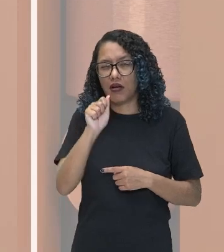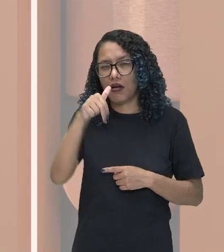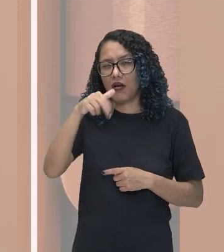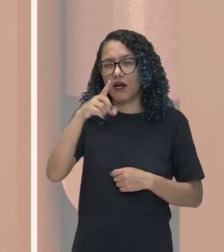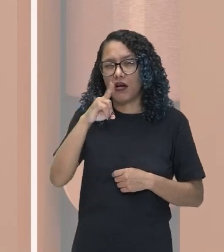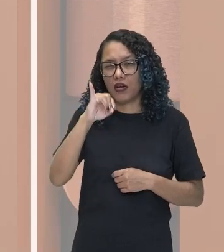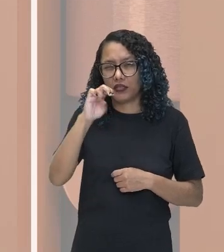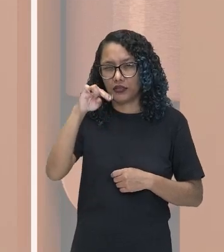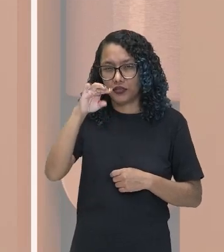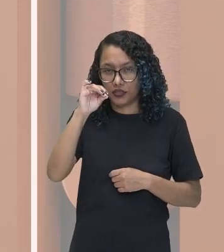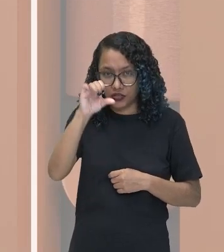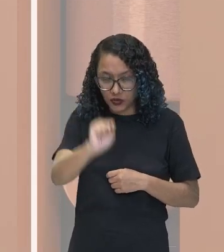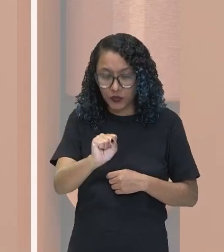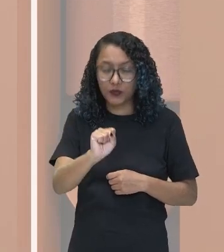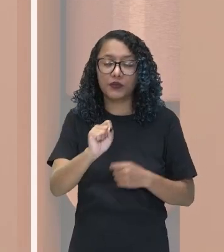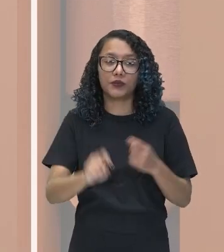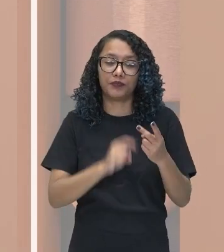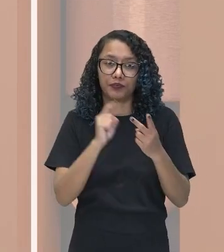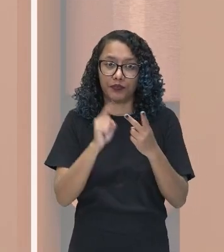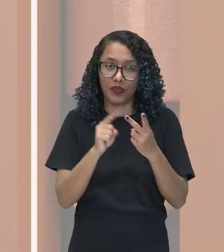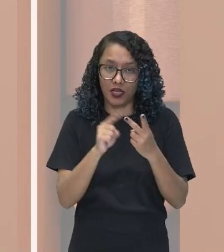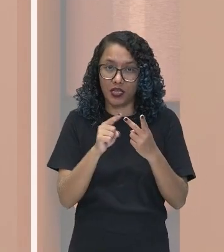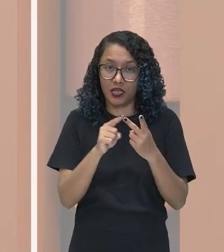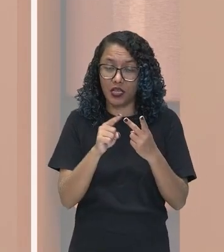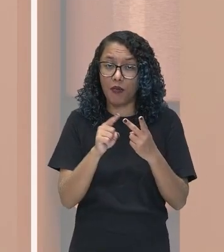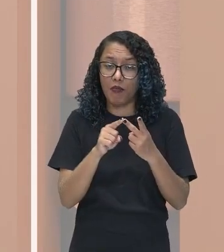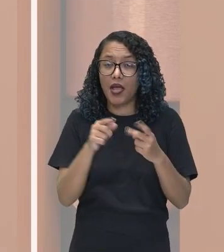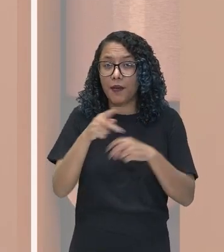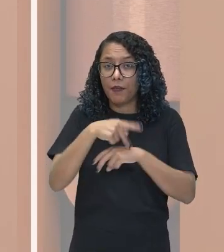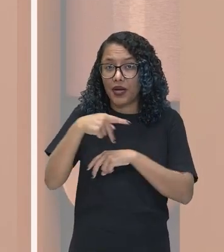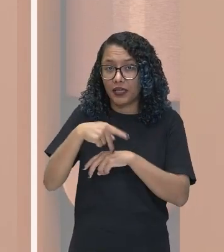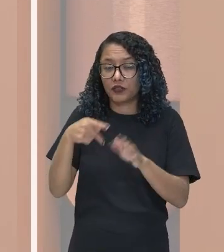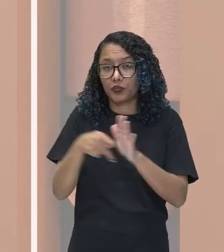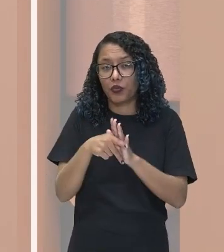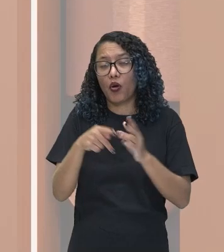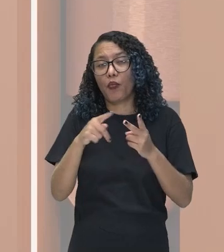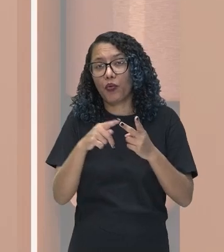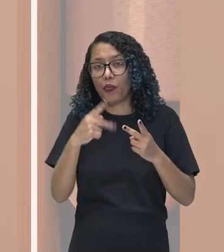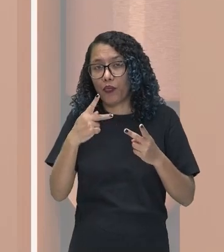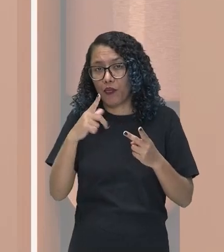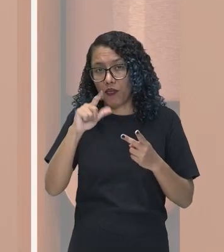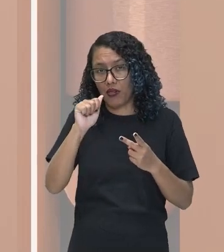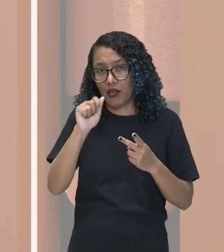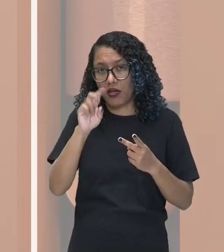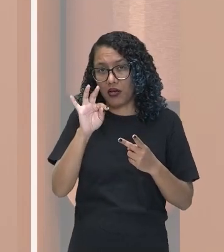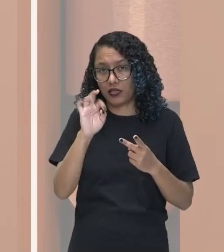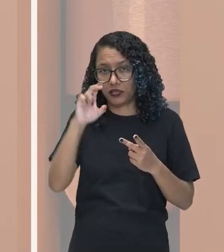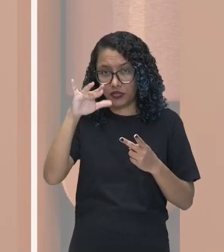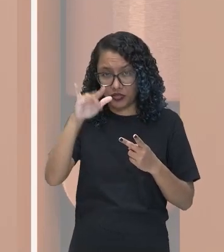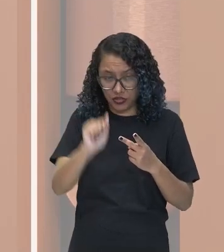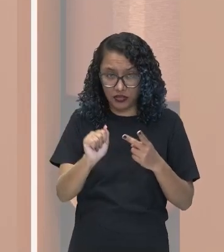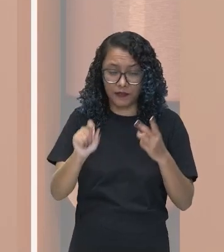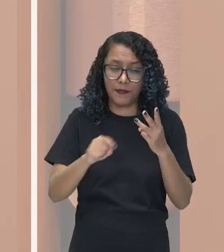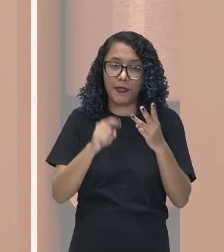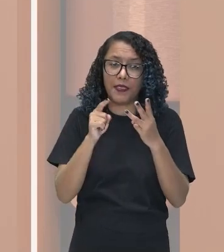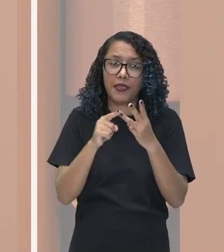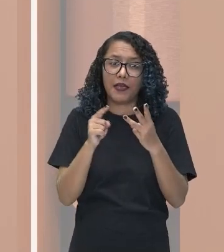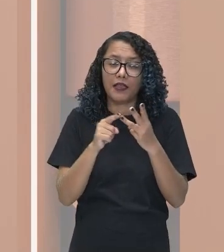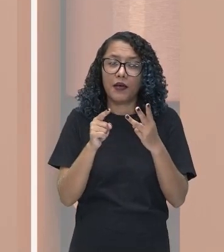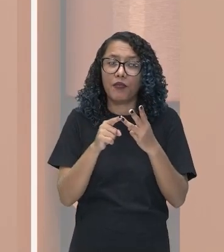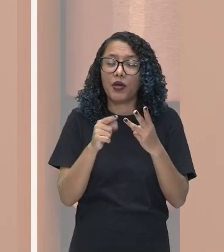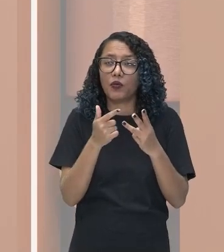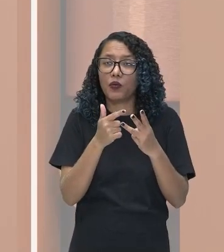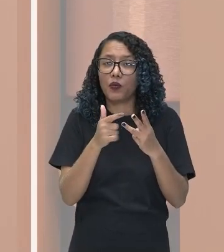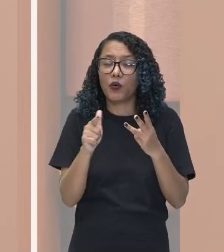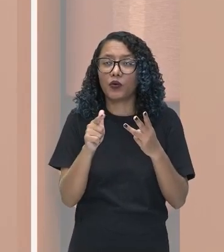à América Andina. Nós temos os países platinos, que correspondem à América Platina, e nós